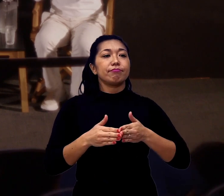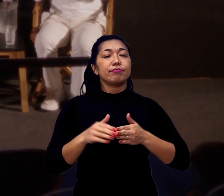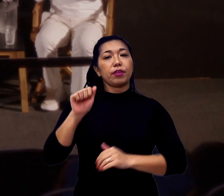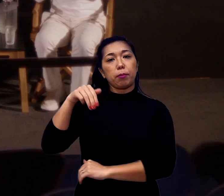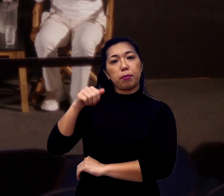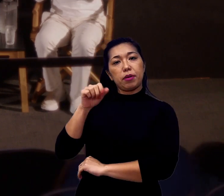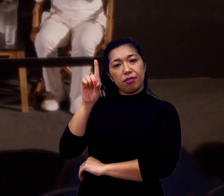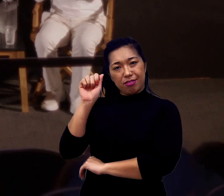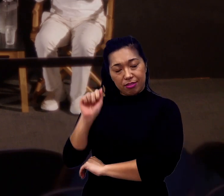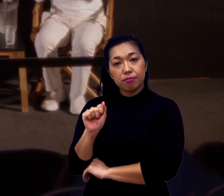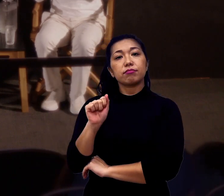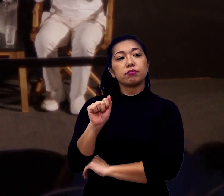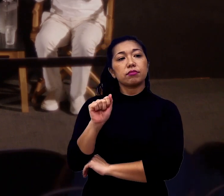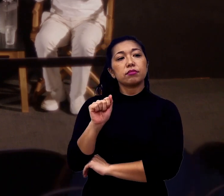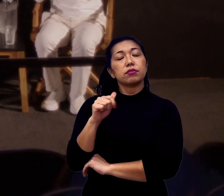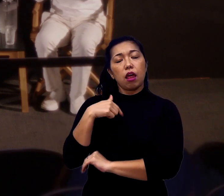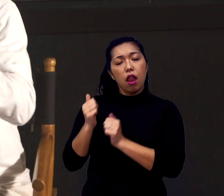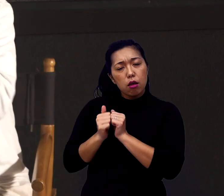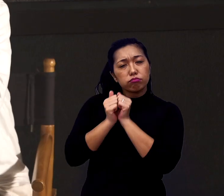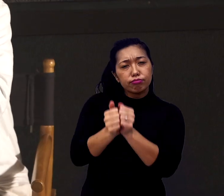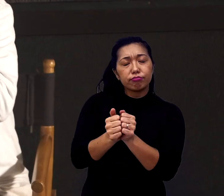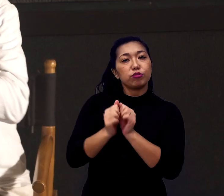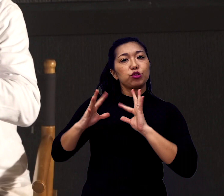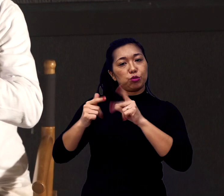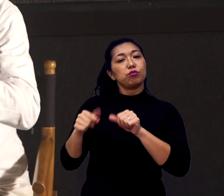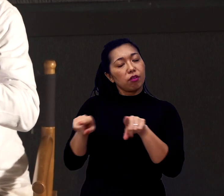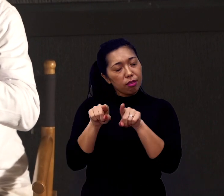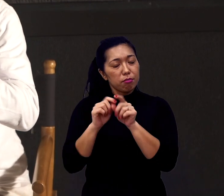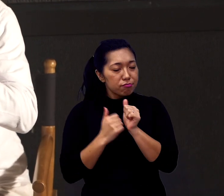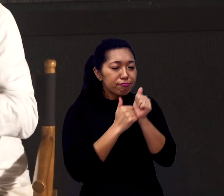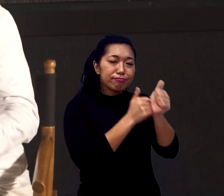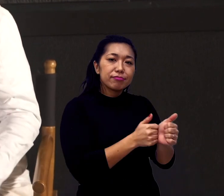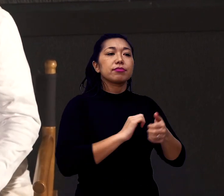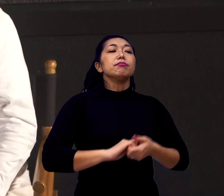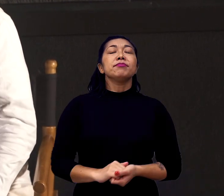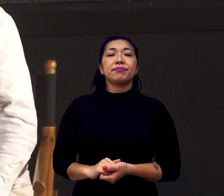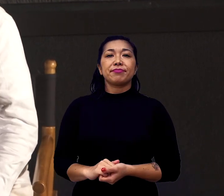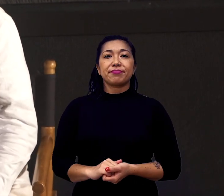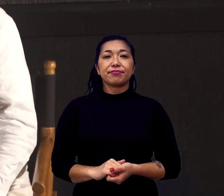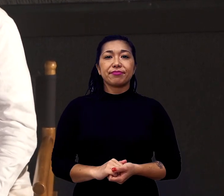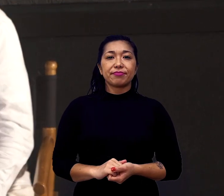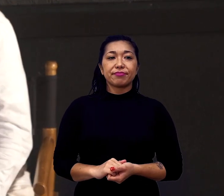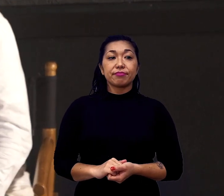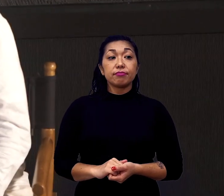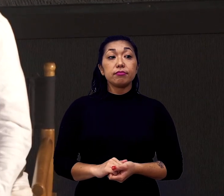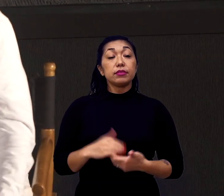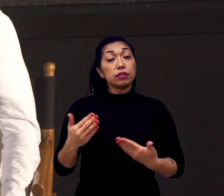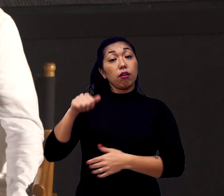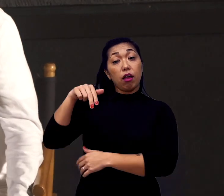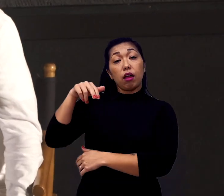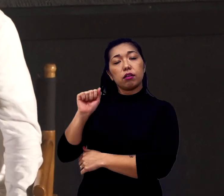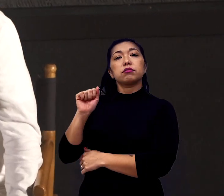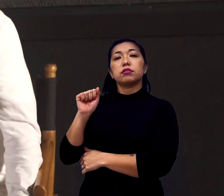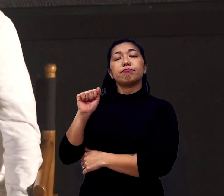A Amanda, ela acompanha todo mundo, a gente acompanha ela, né? Então, faz parte. E a